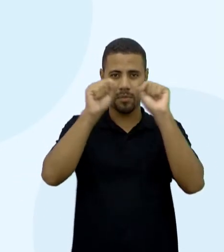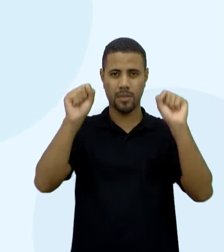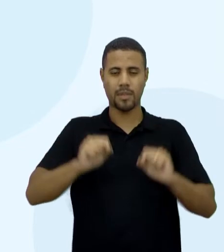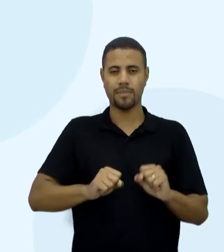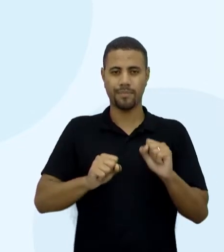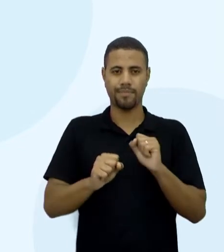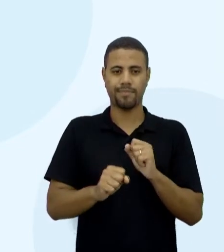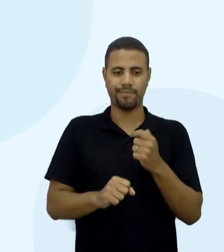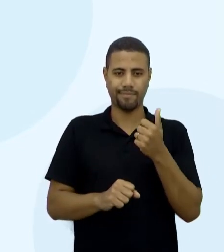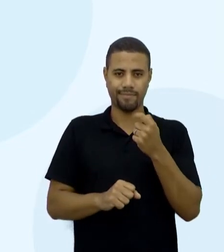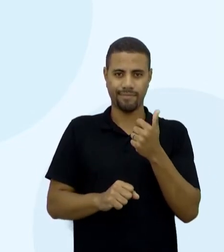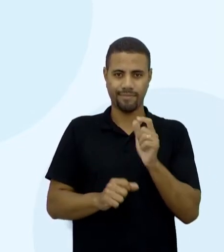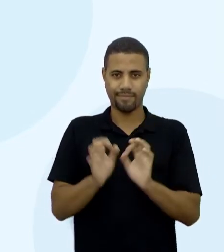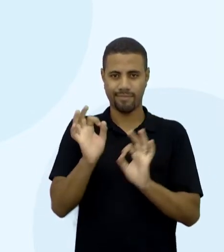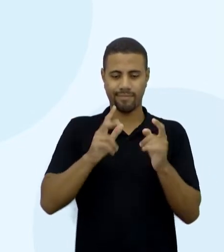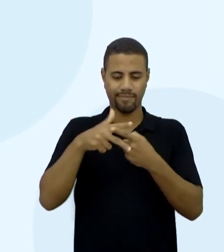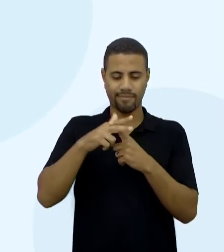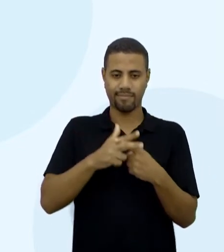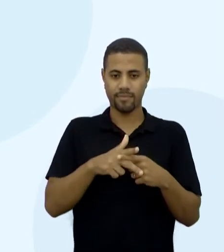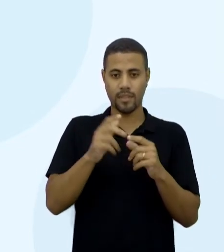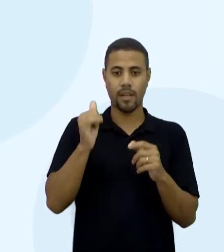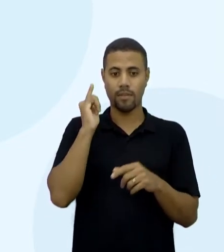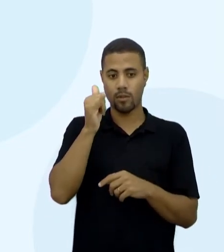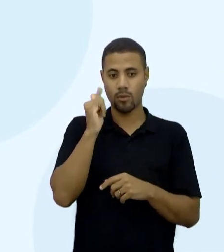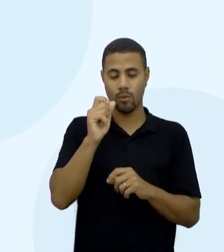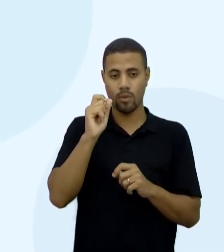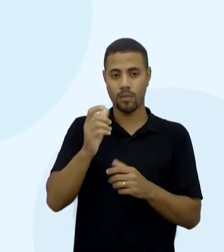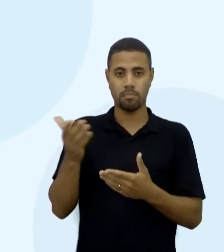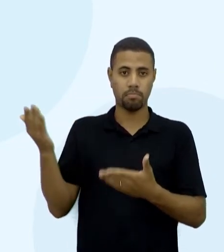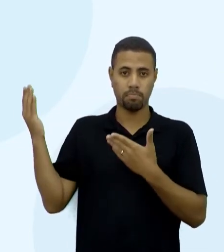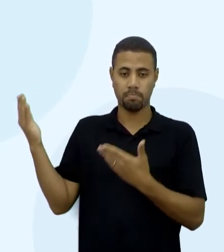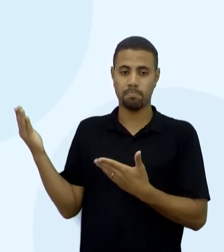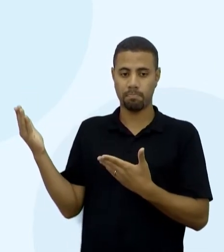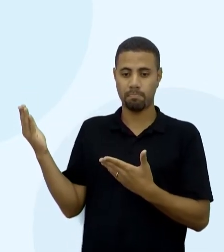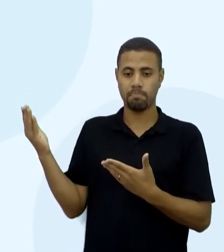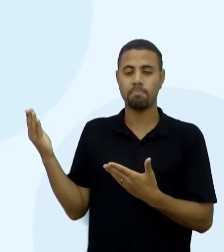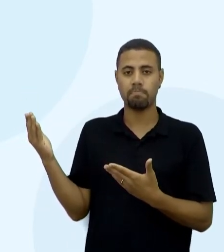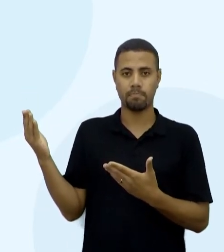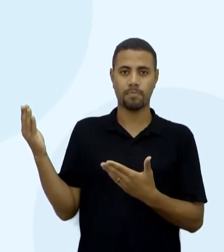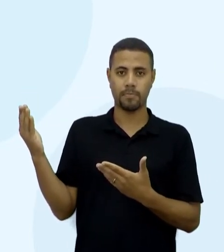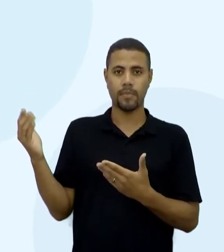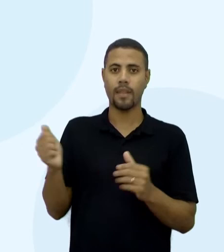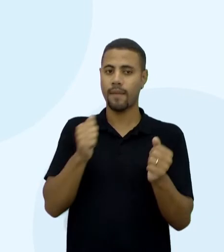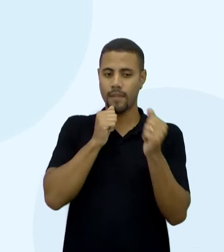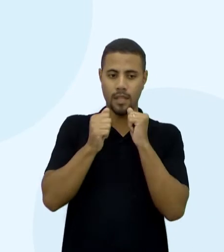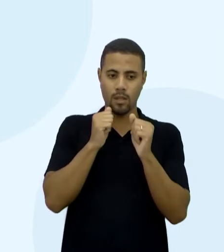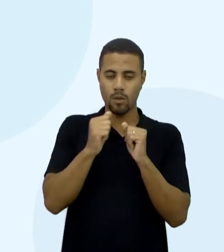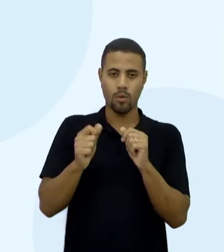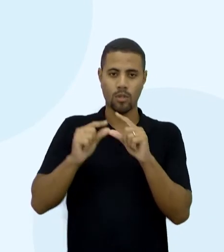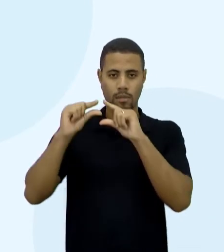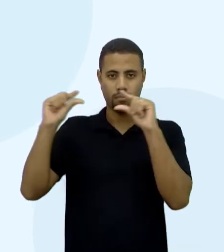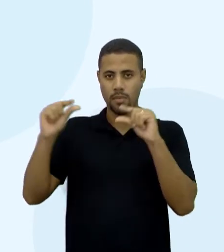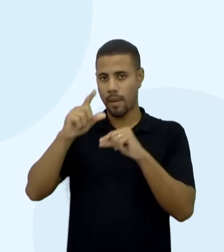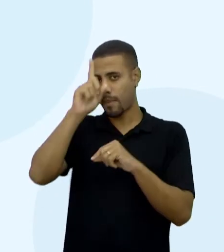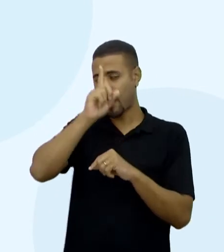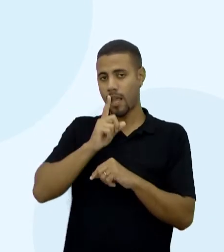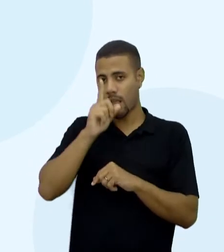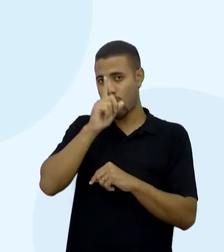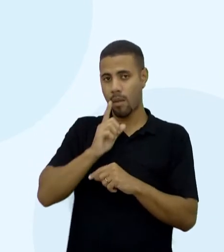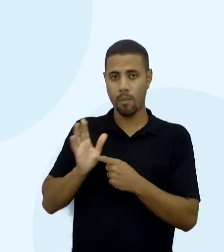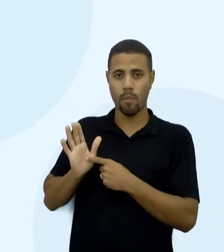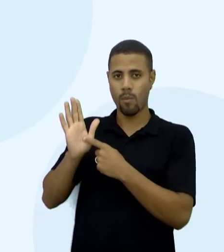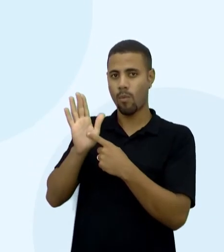probleminha. Então, como eu falei para você, a gente tem aqui a marcação do entrevistador, depois